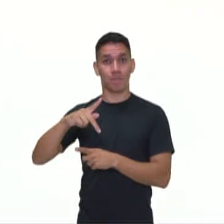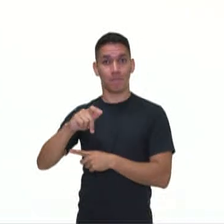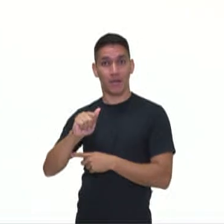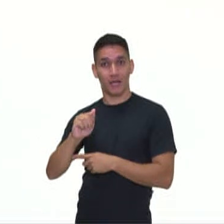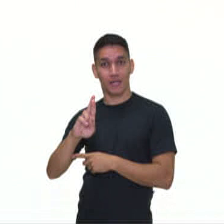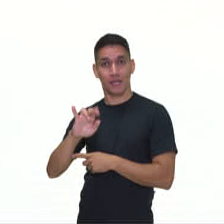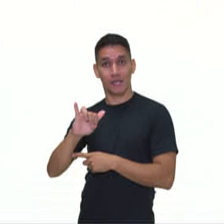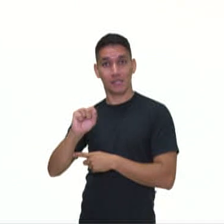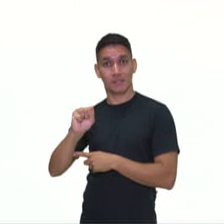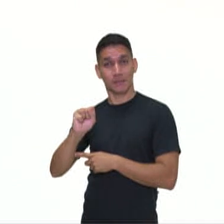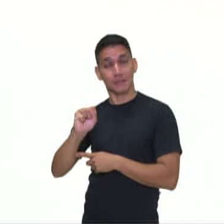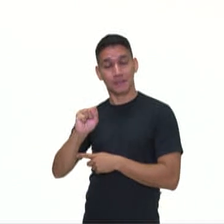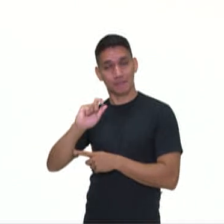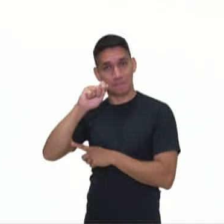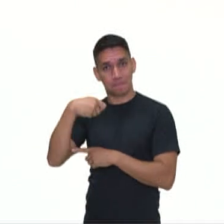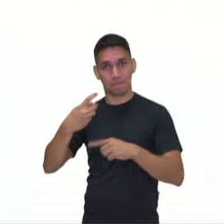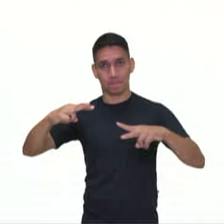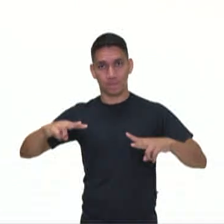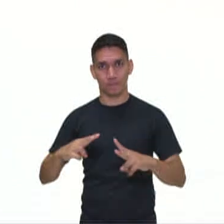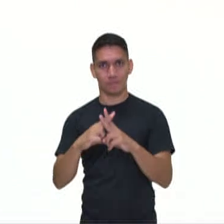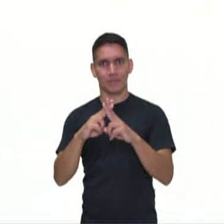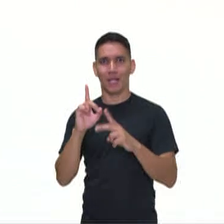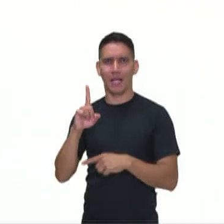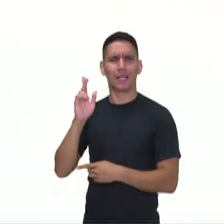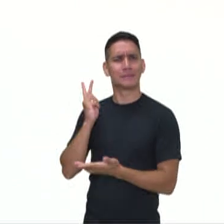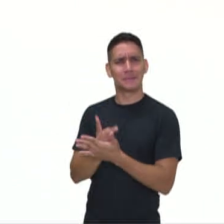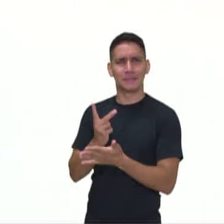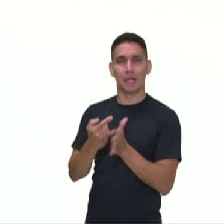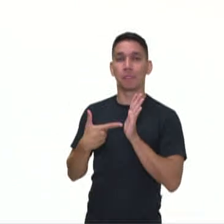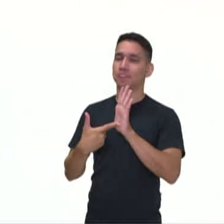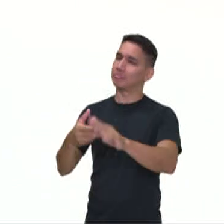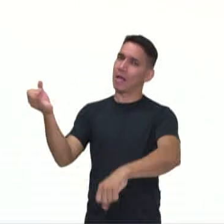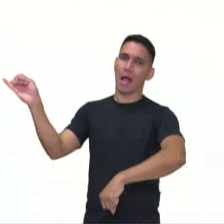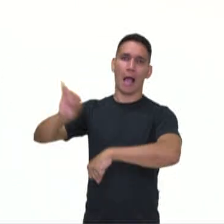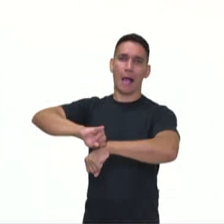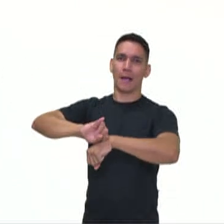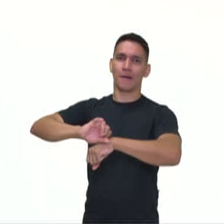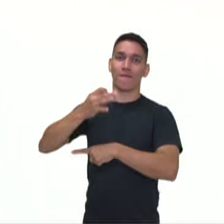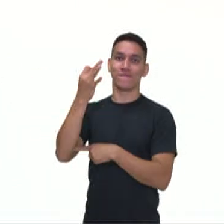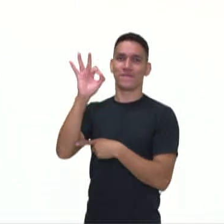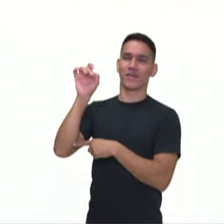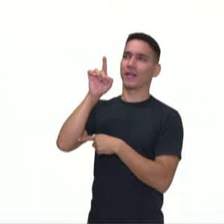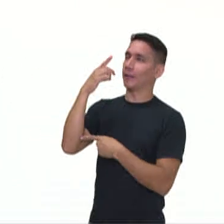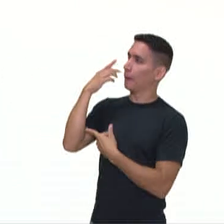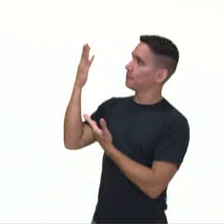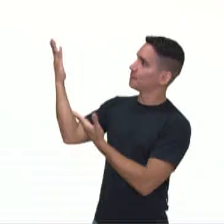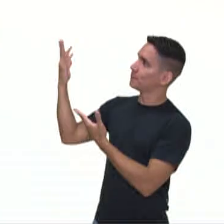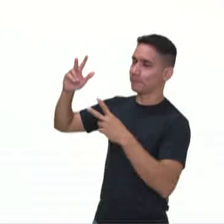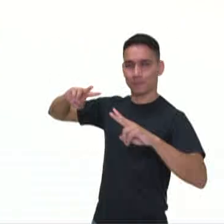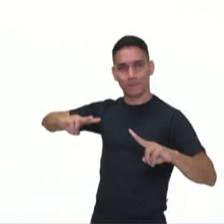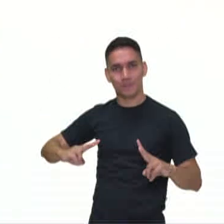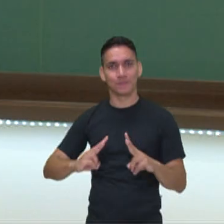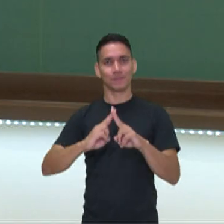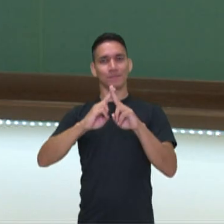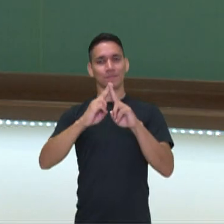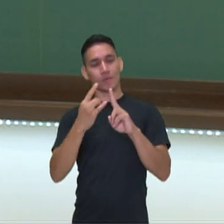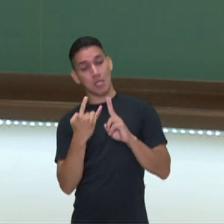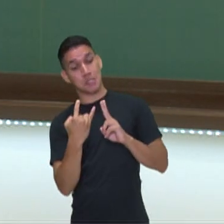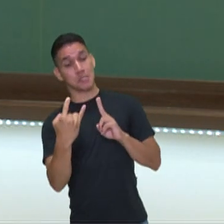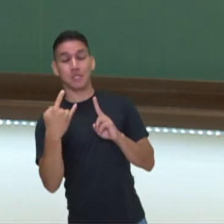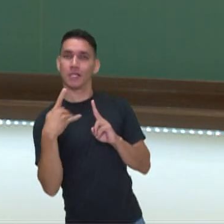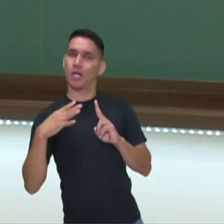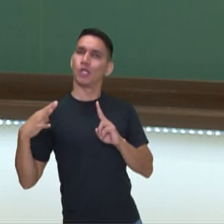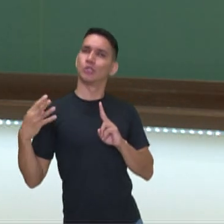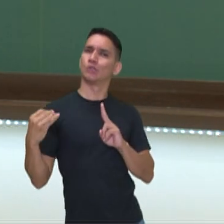imagem recorrente da Europa, a capital da França, Paris com destaque para a Torre Eiffel e toda